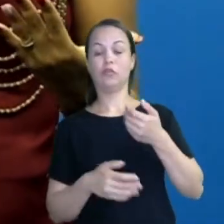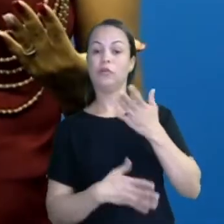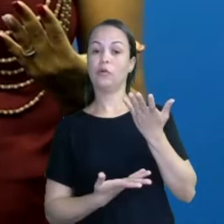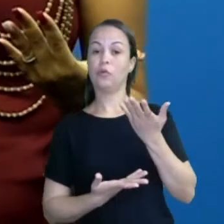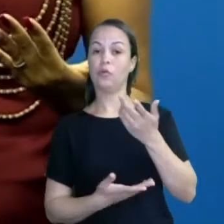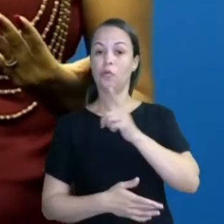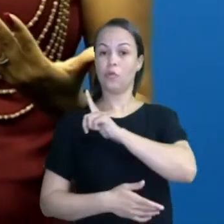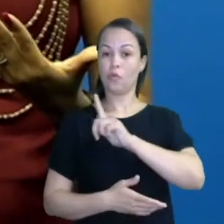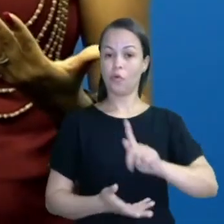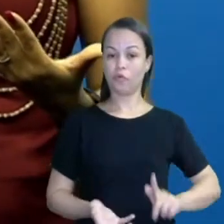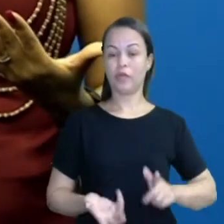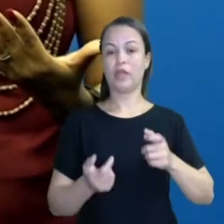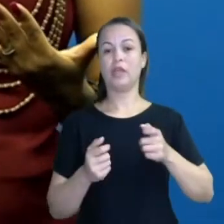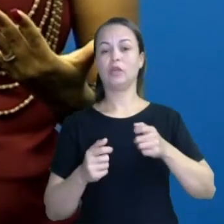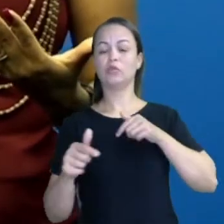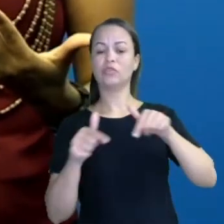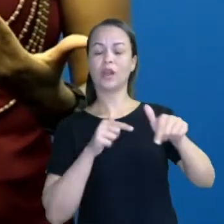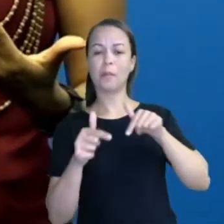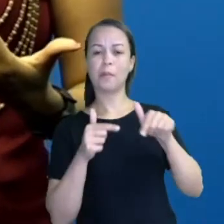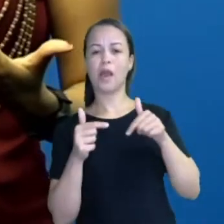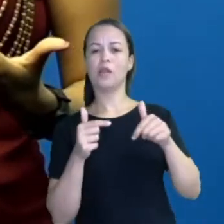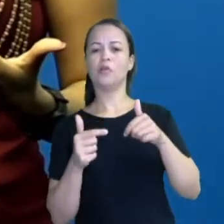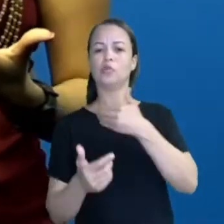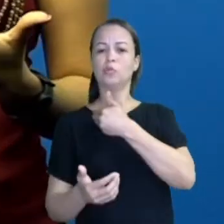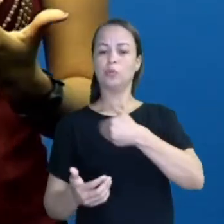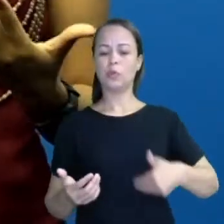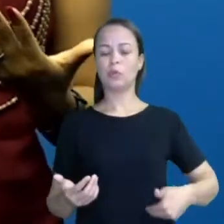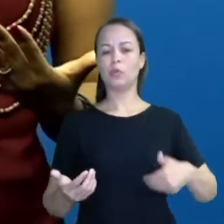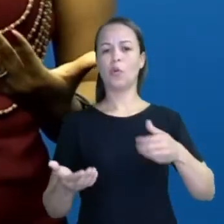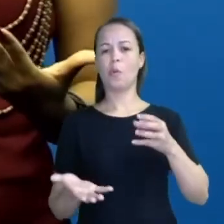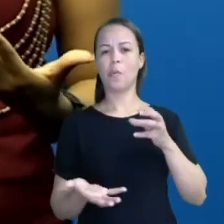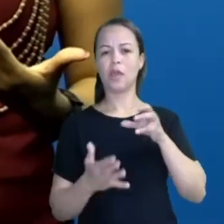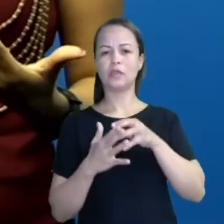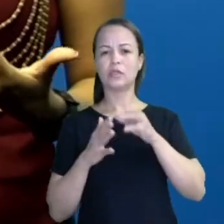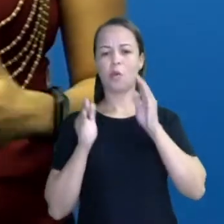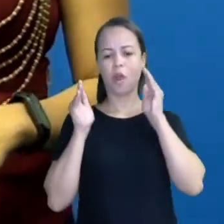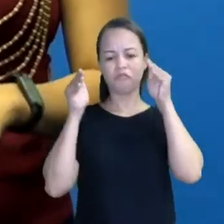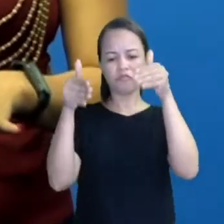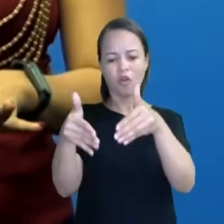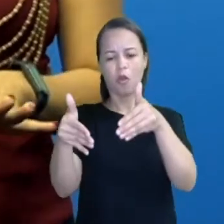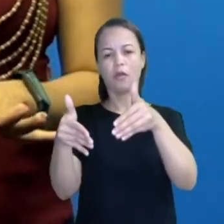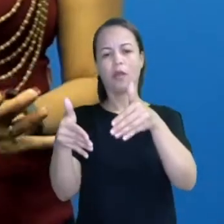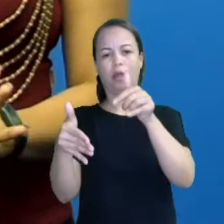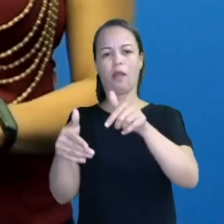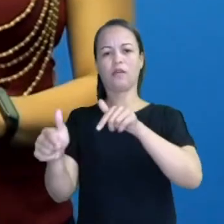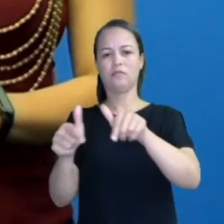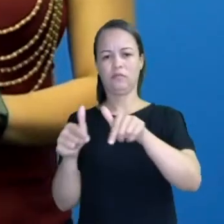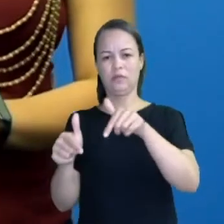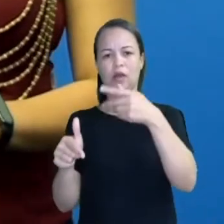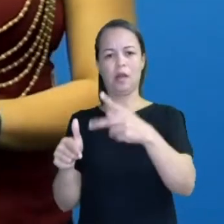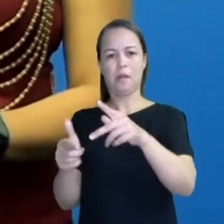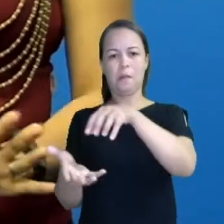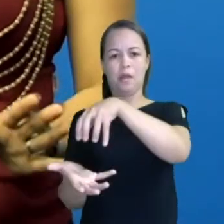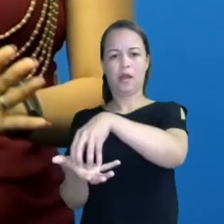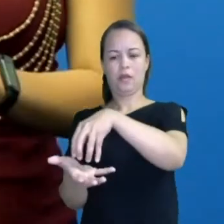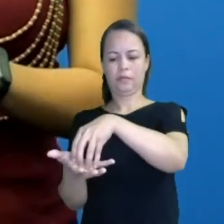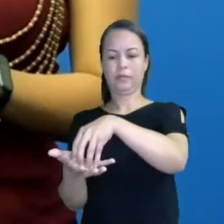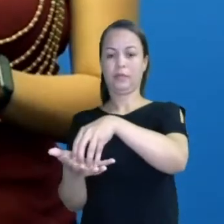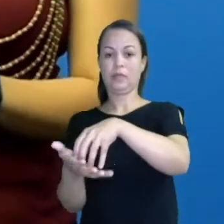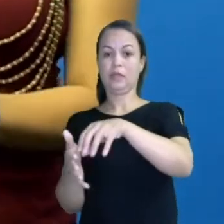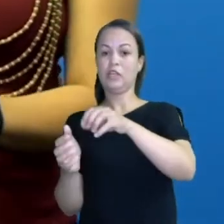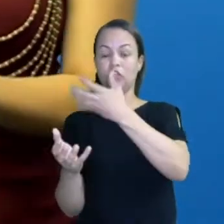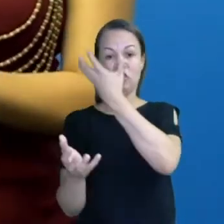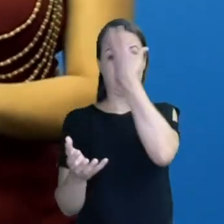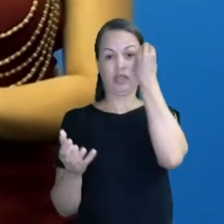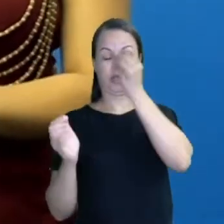ou seja, os serviços públicos, eles começam a focar mais nesses lugares, deixando aquela parte periférica, né, aquela